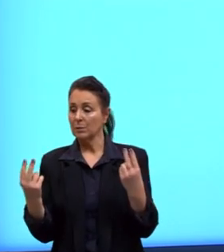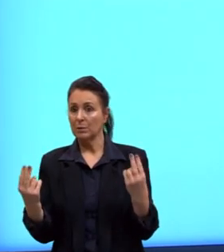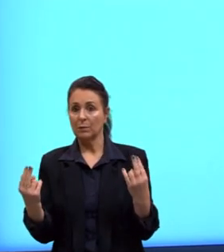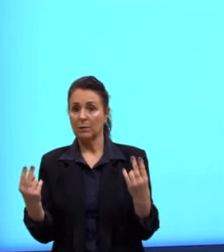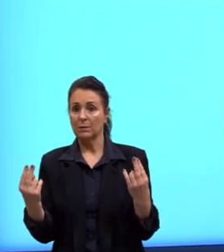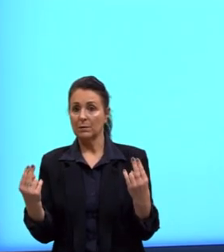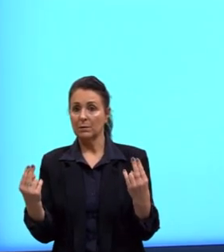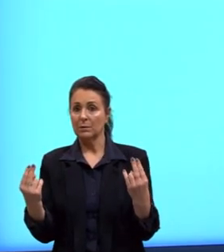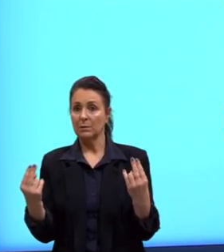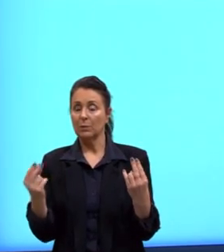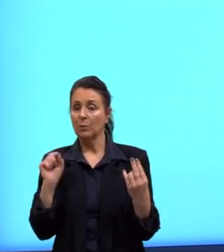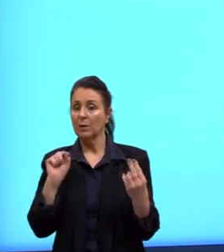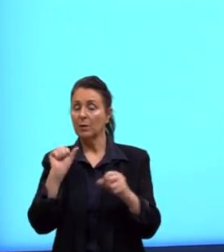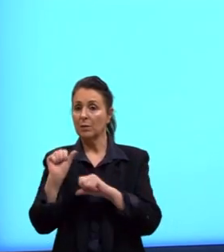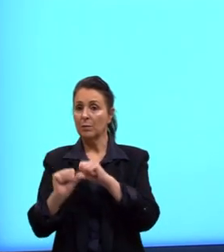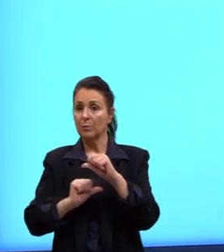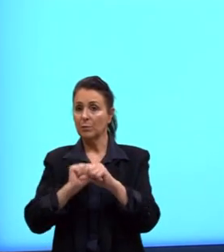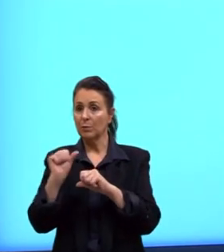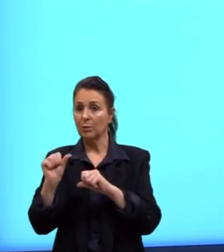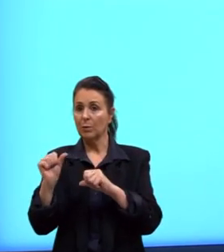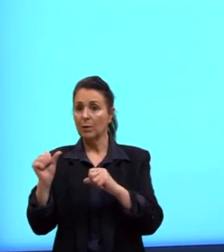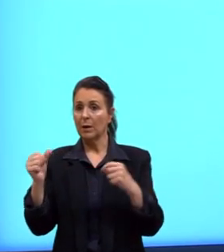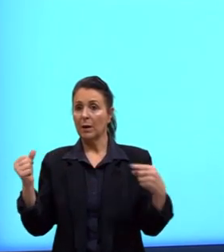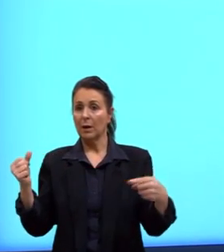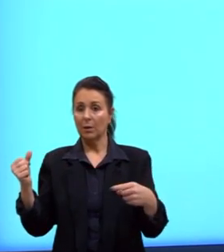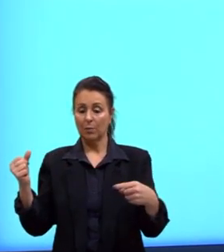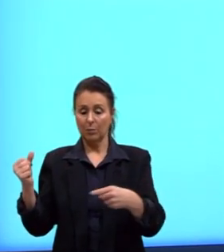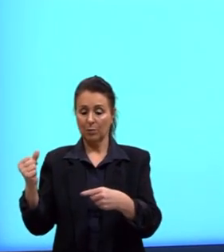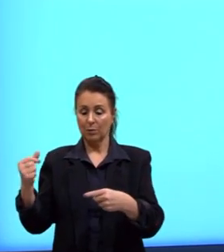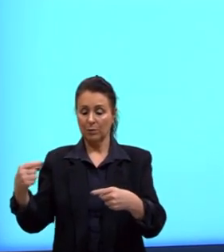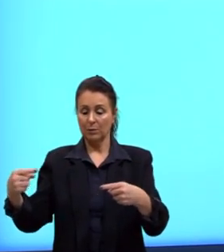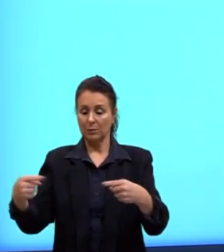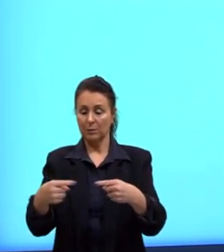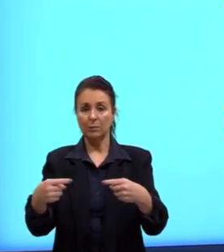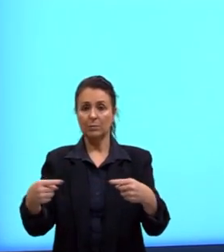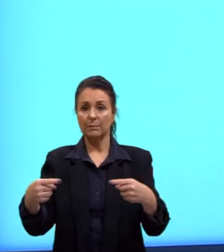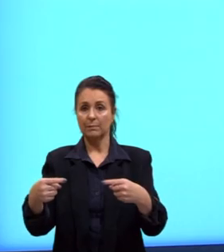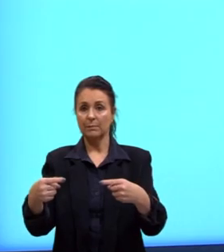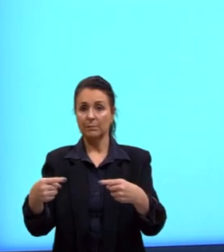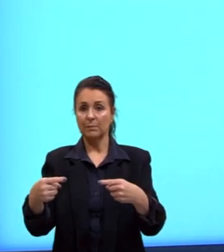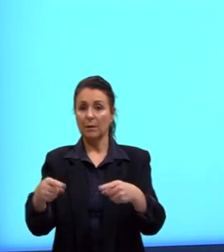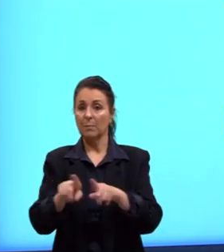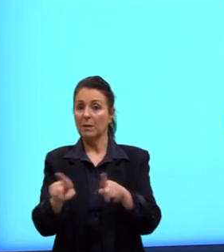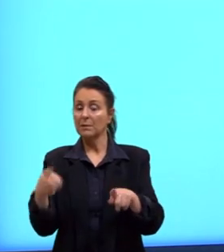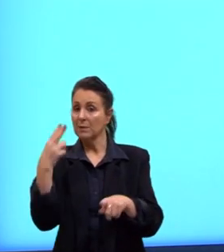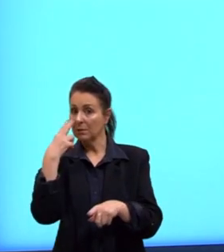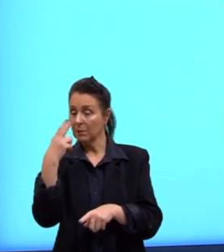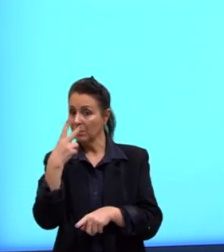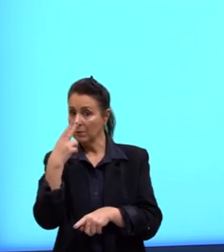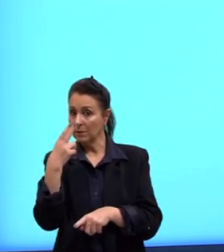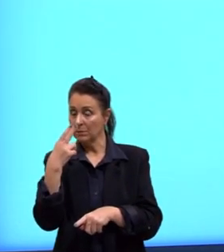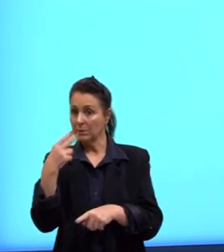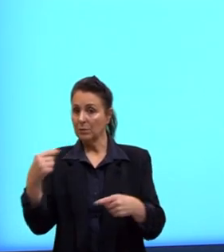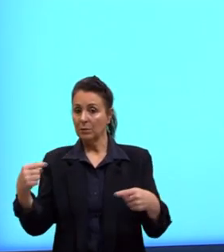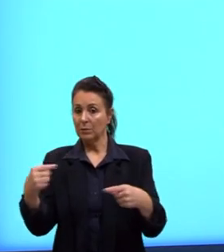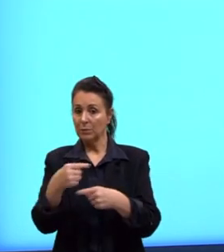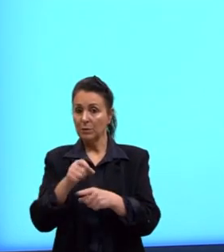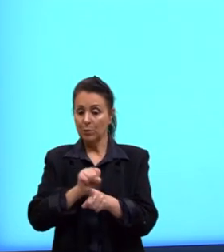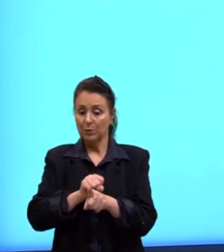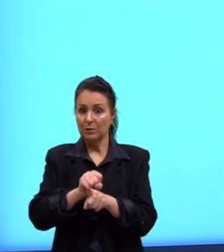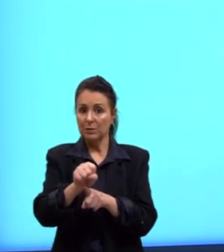a única coisa que muda aqui é o sentido tava são idênticas a única coisa que muda o sentido